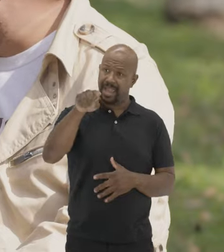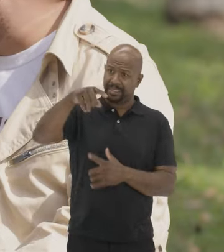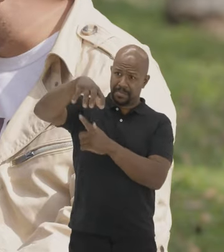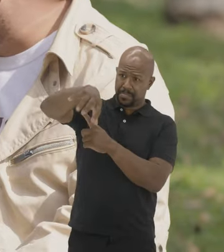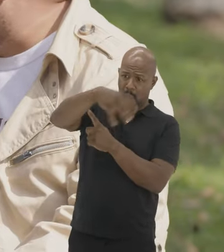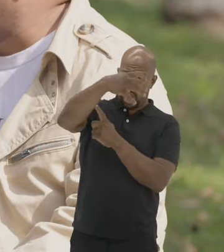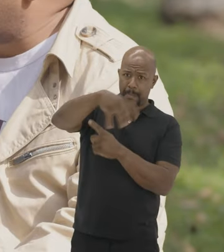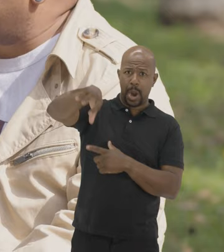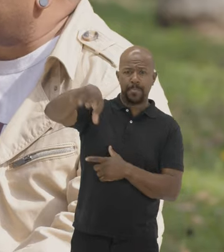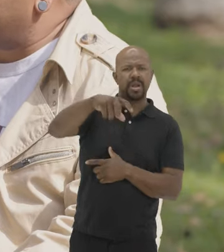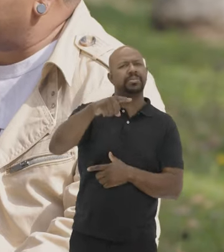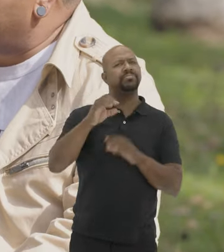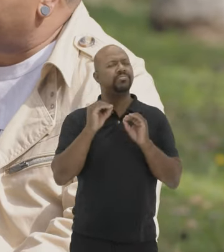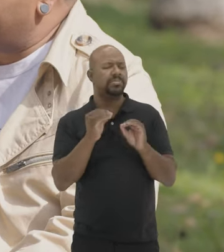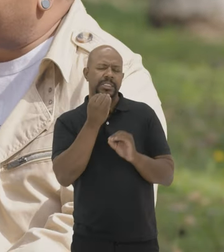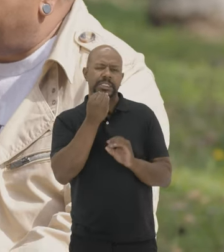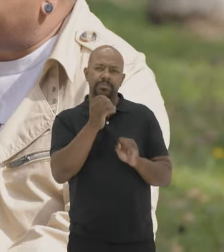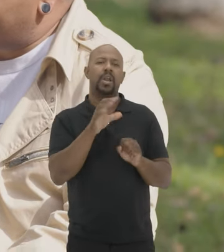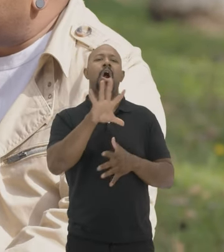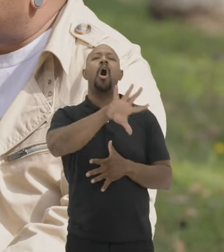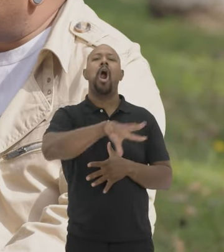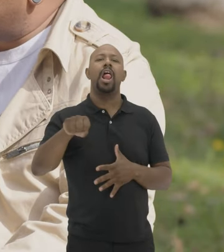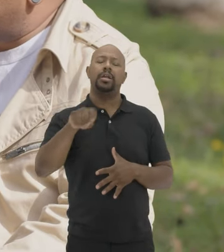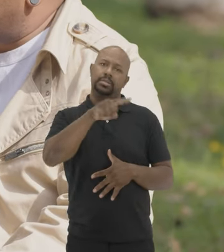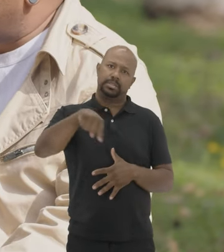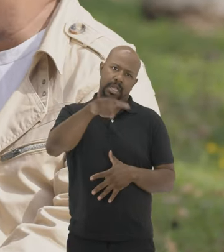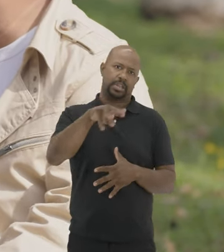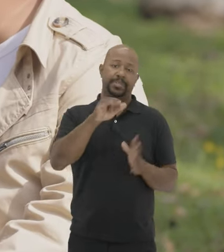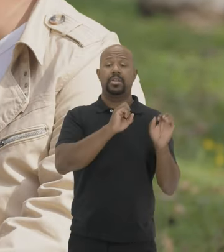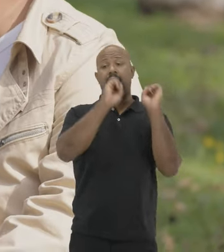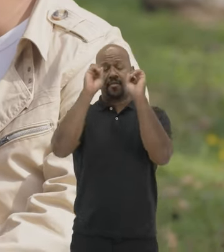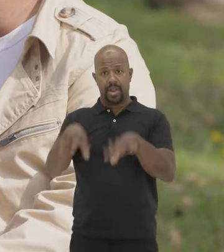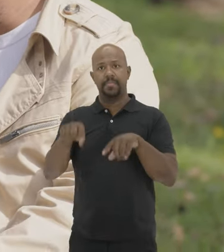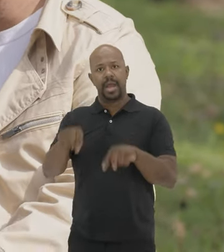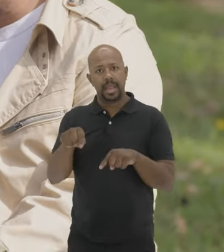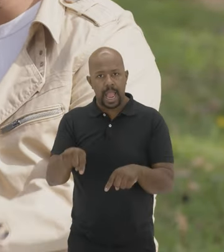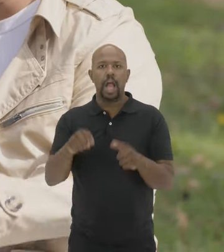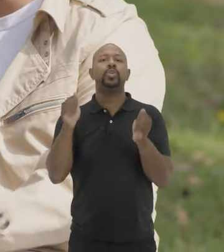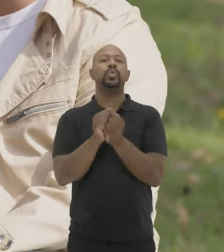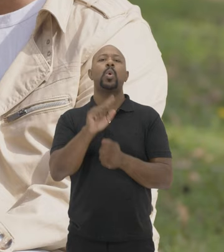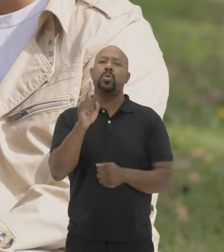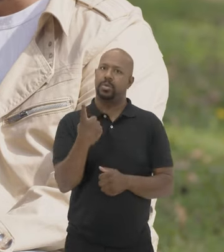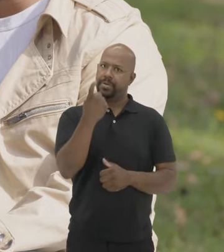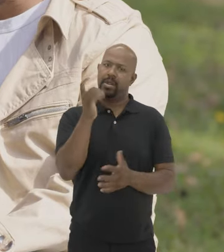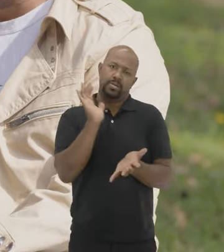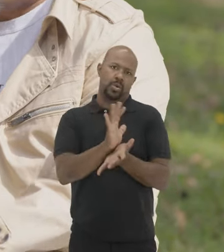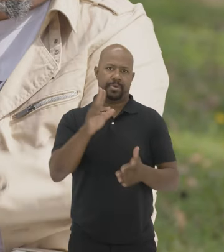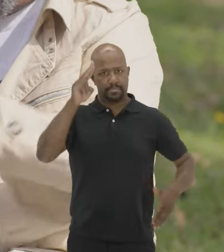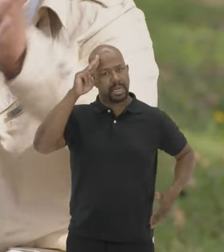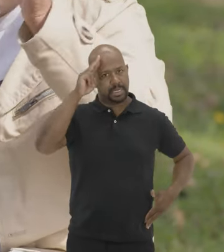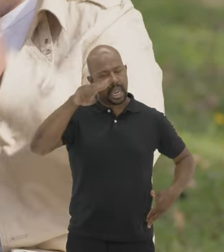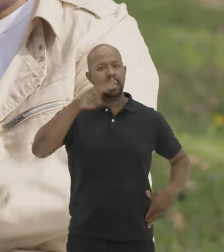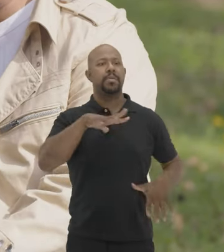nesse sino Possivelmente né ele foi saqueado das reduções e veio para cá com os primeiros estrangeiros